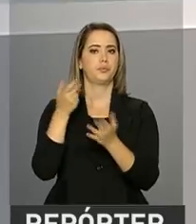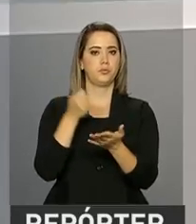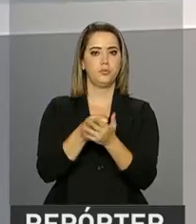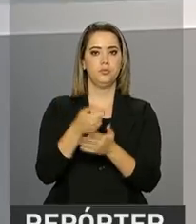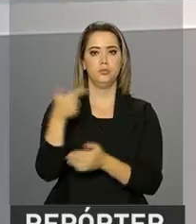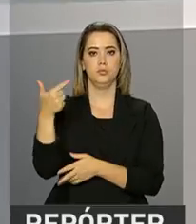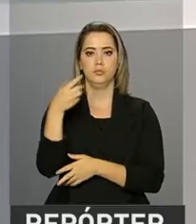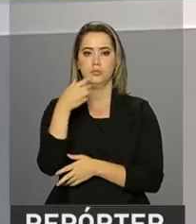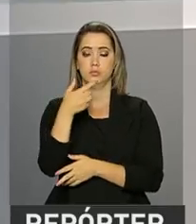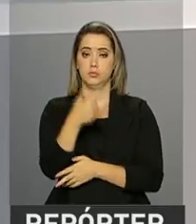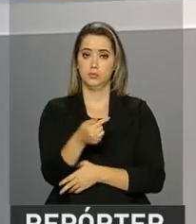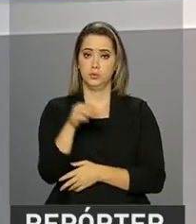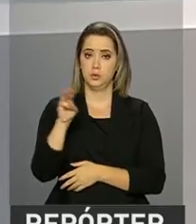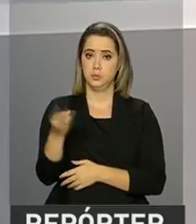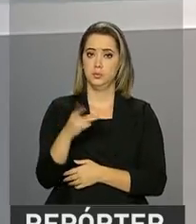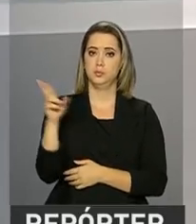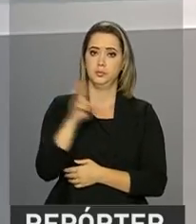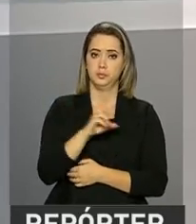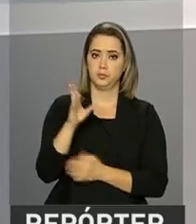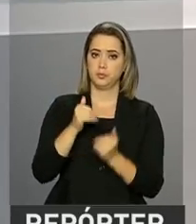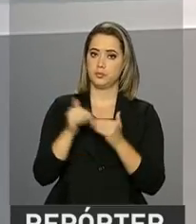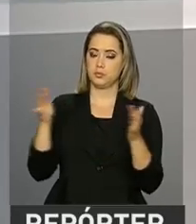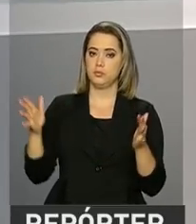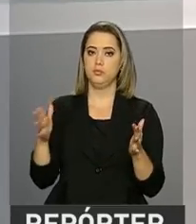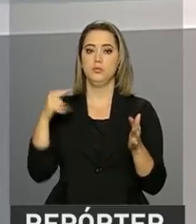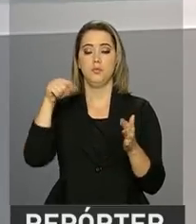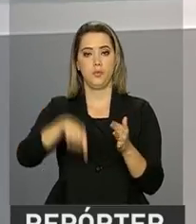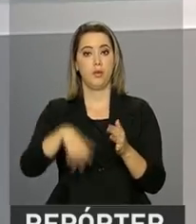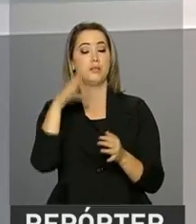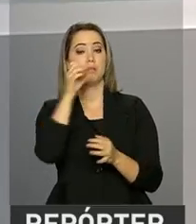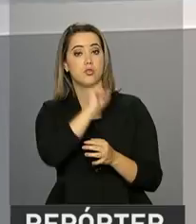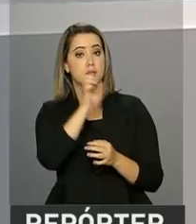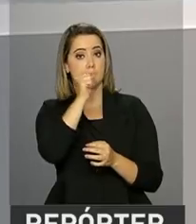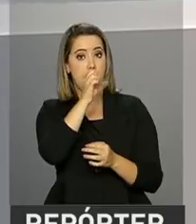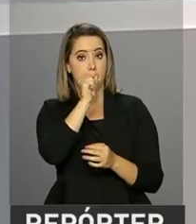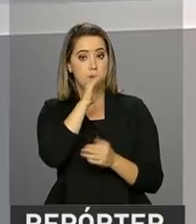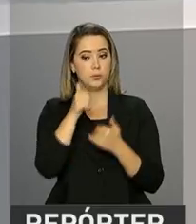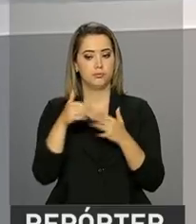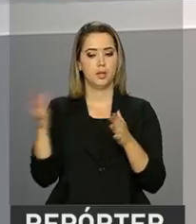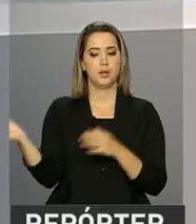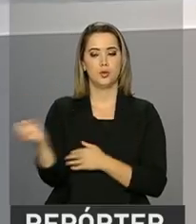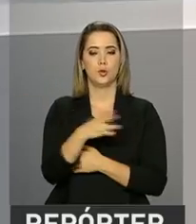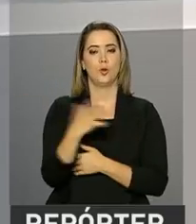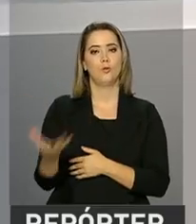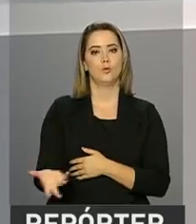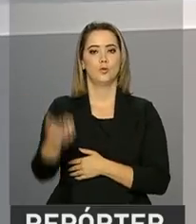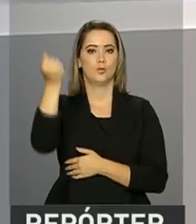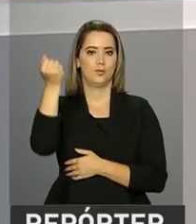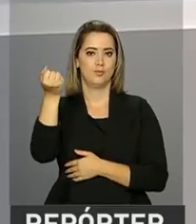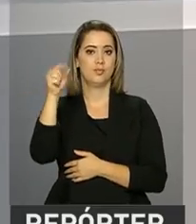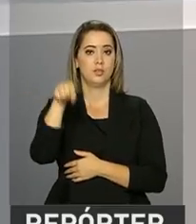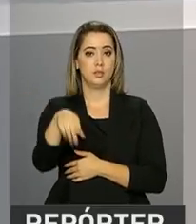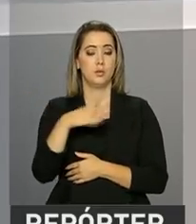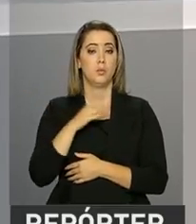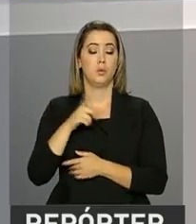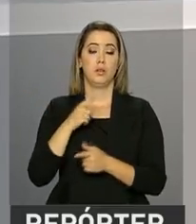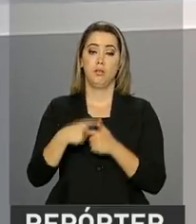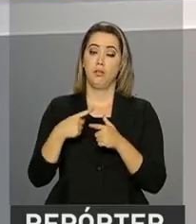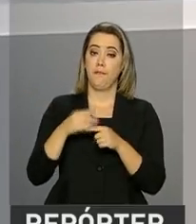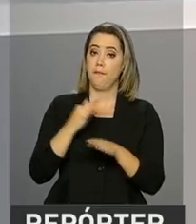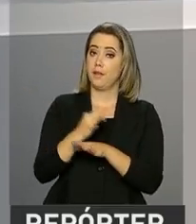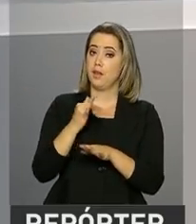27 milhões de reais e vai abrir as agências neste sábado para novos saques por conta do feriado de corpus